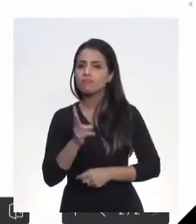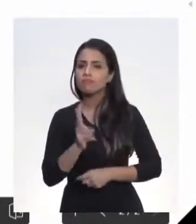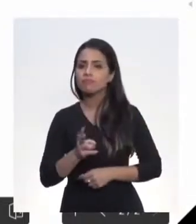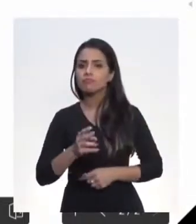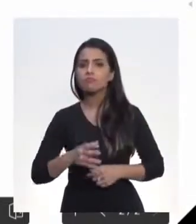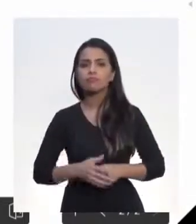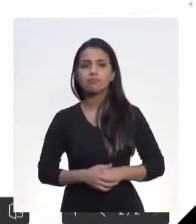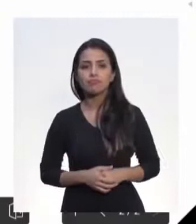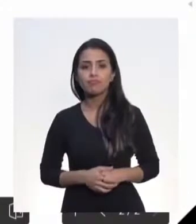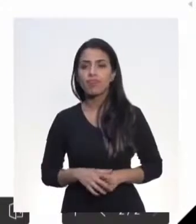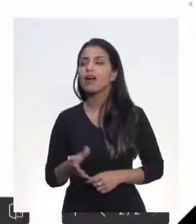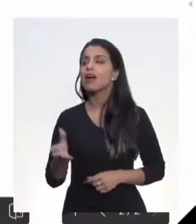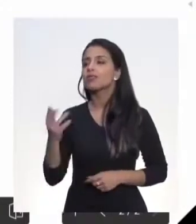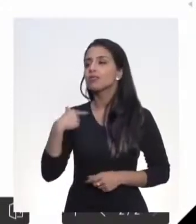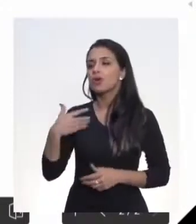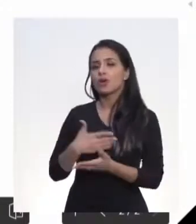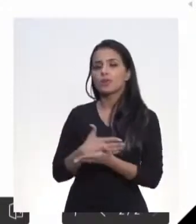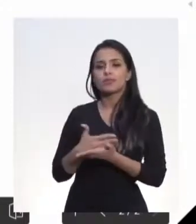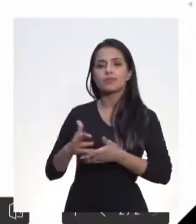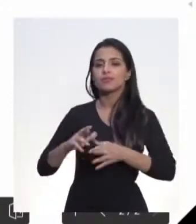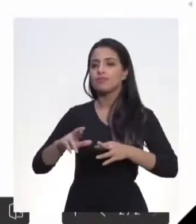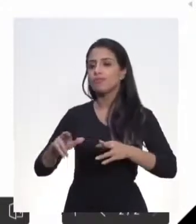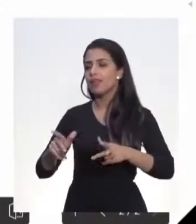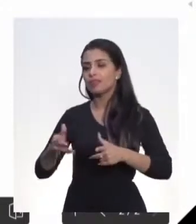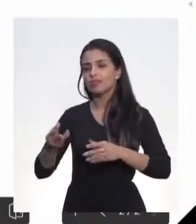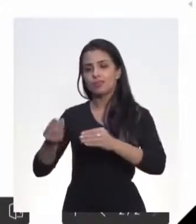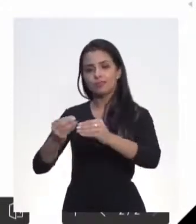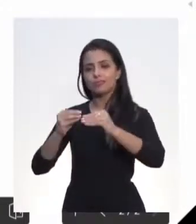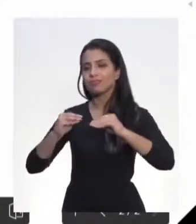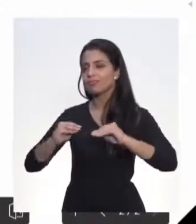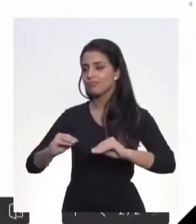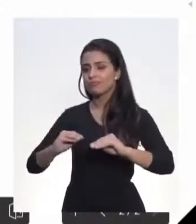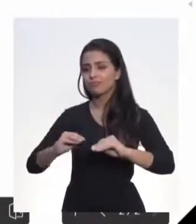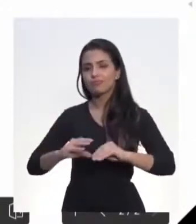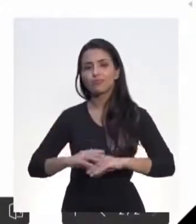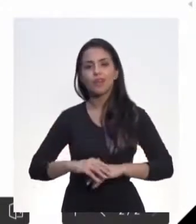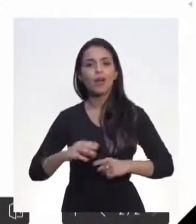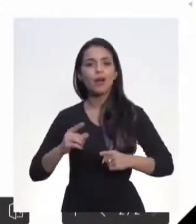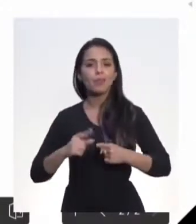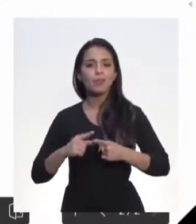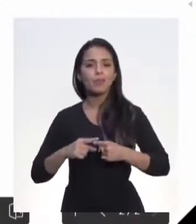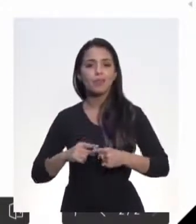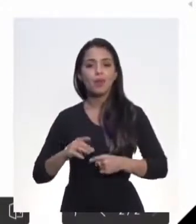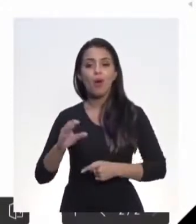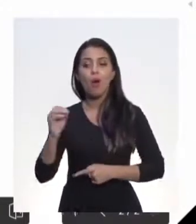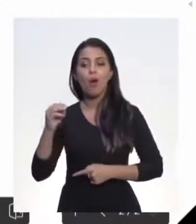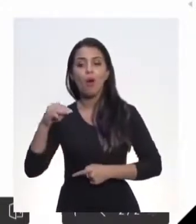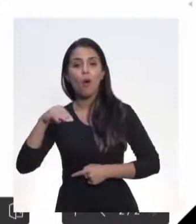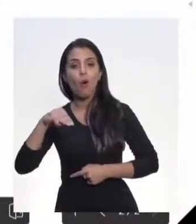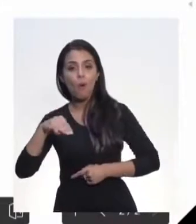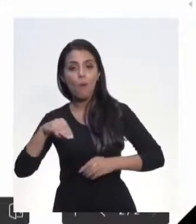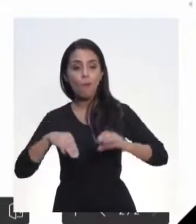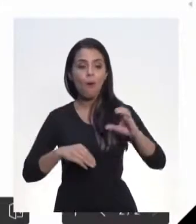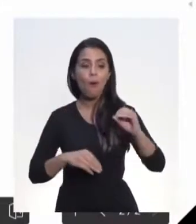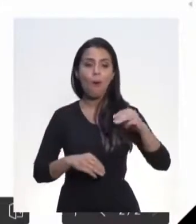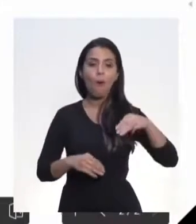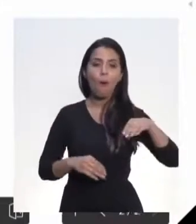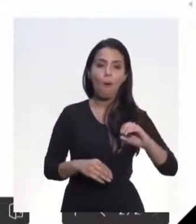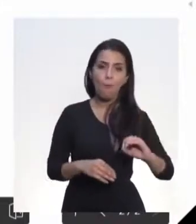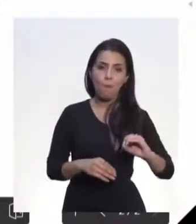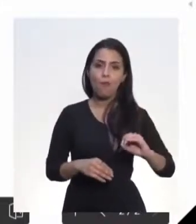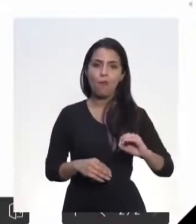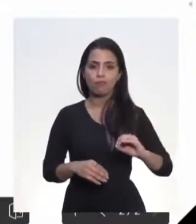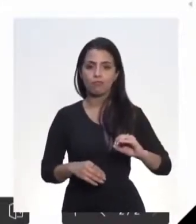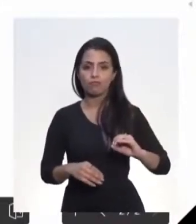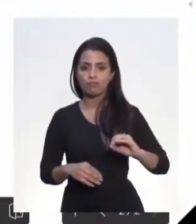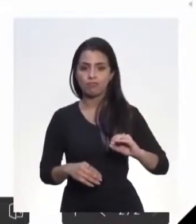Foi por isso que eu queria colocar embaixo. Porque eu ia começar com o como. Ah, então Com o coloca como. embaixo a ideia. Mas aí,